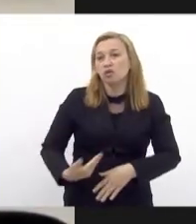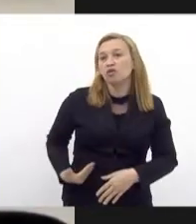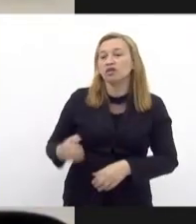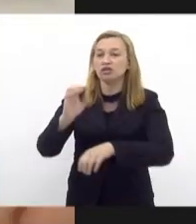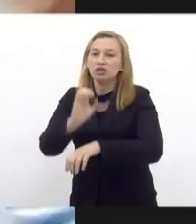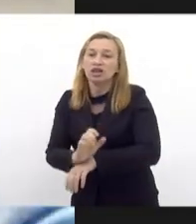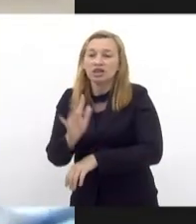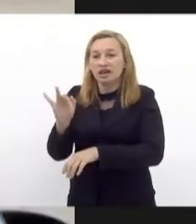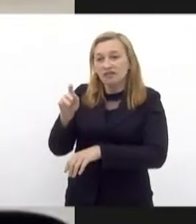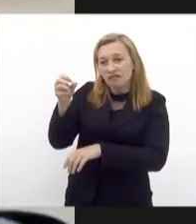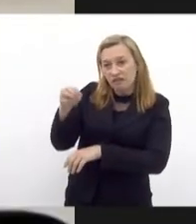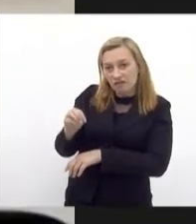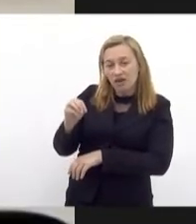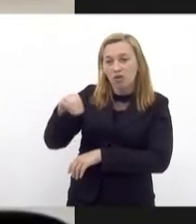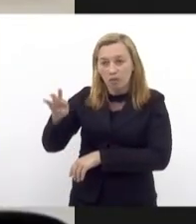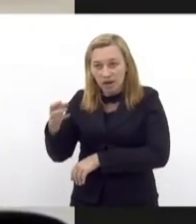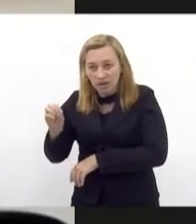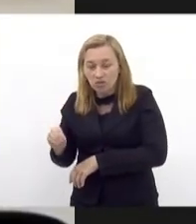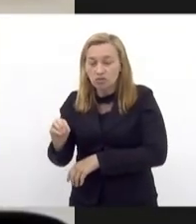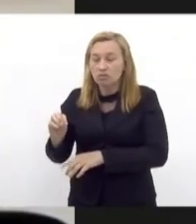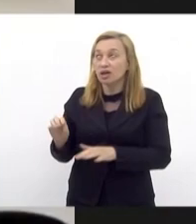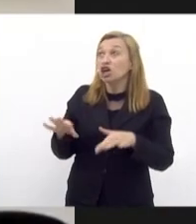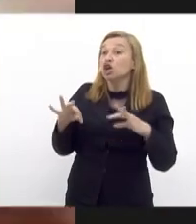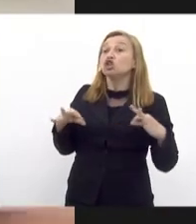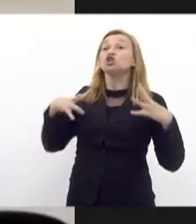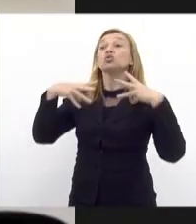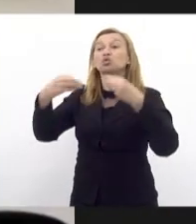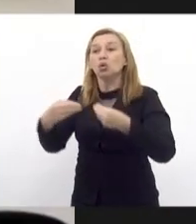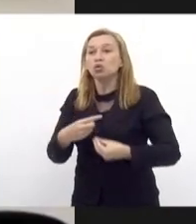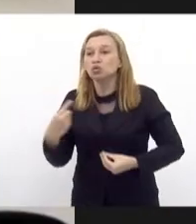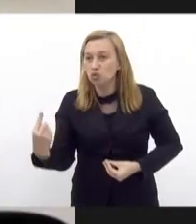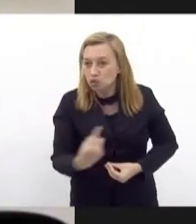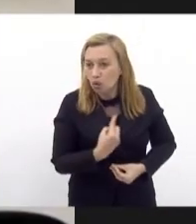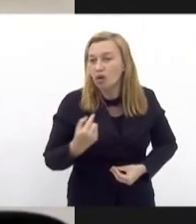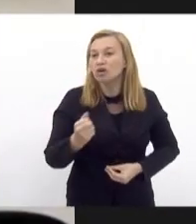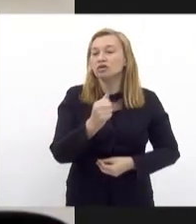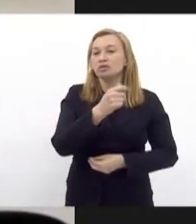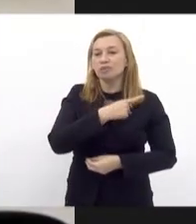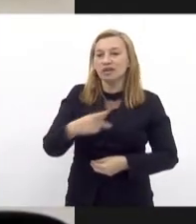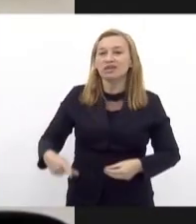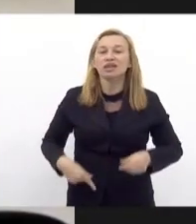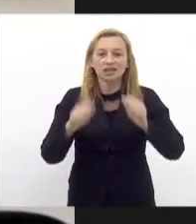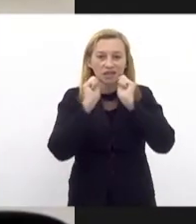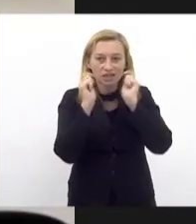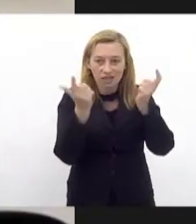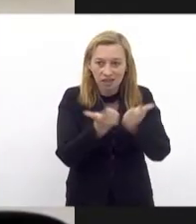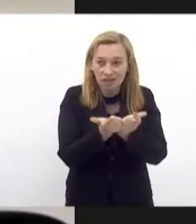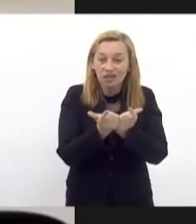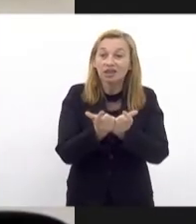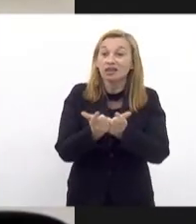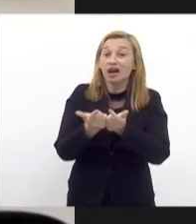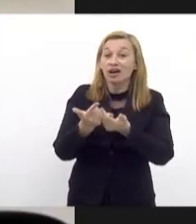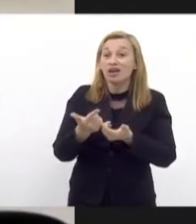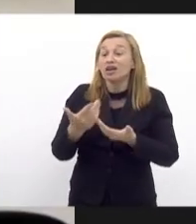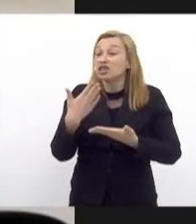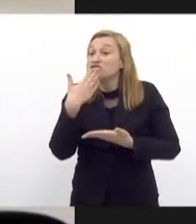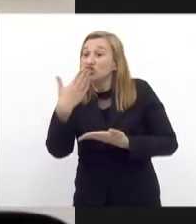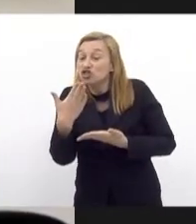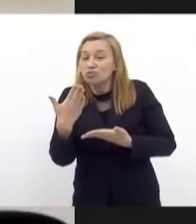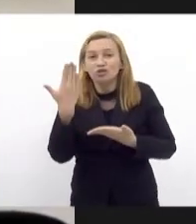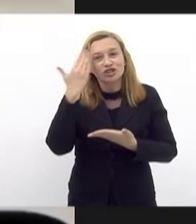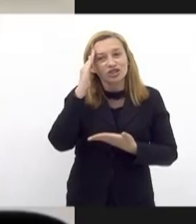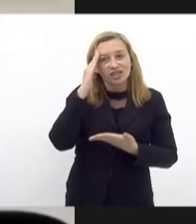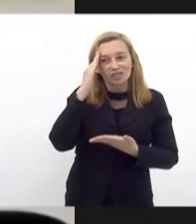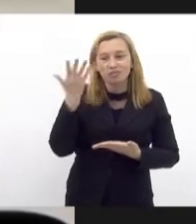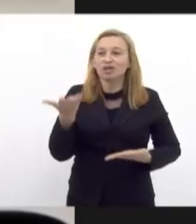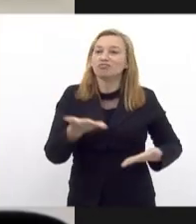da FEComércio, enfim, de todos nós aqui, do presidente da Assembleia, André Siciliano, que está promovendo esse tipo de entendimento, que eu